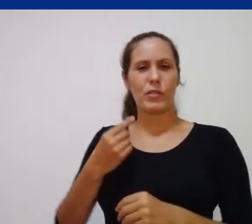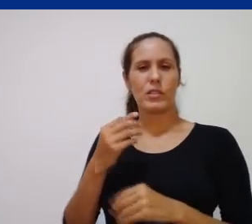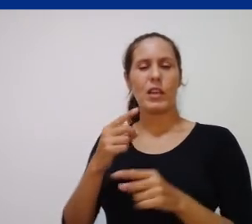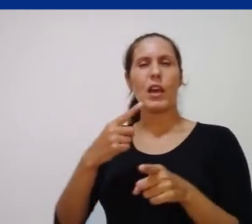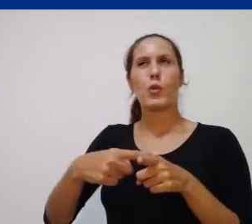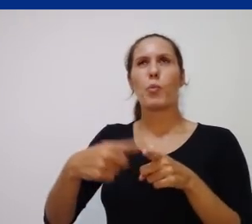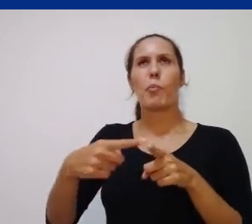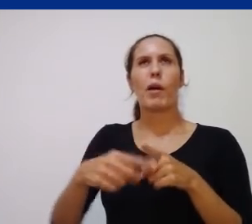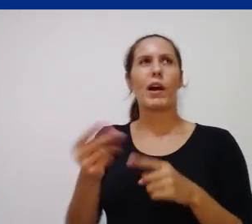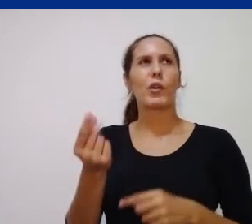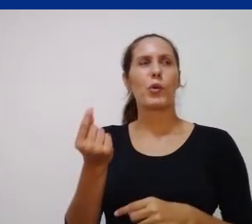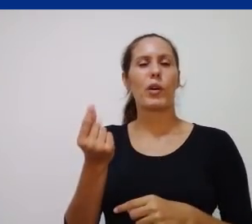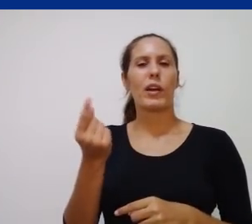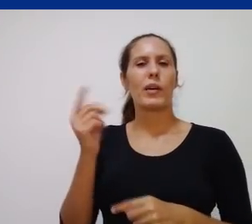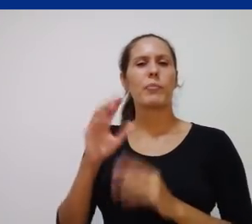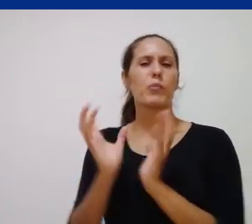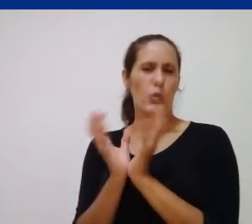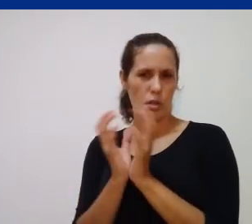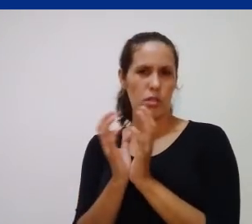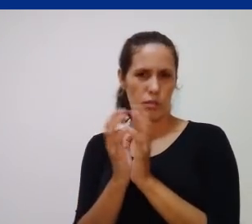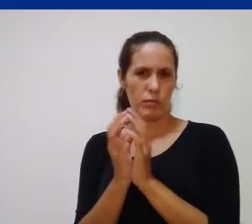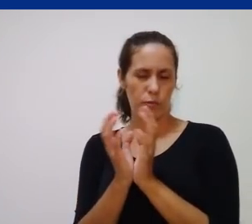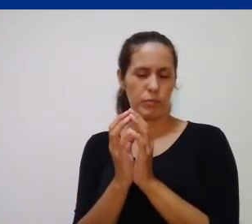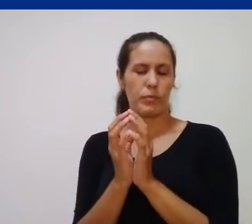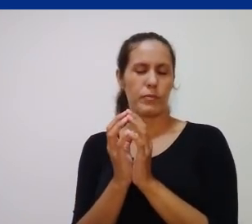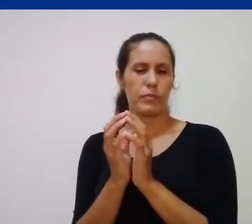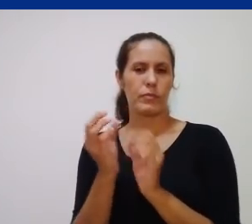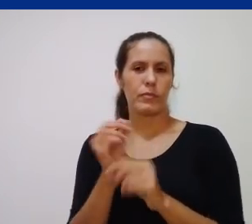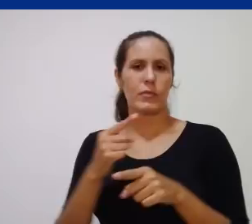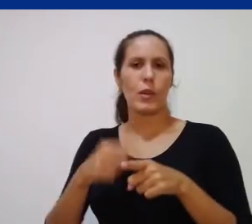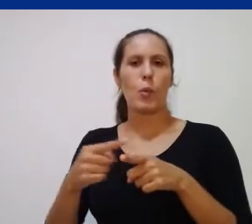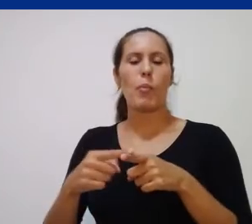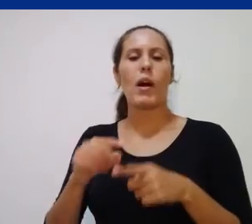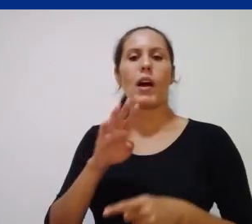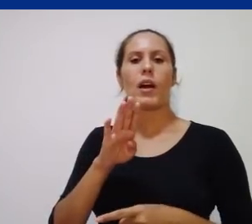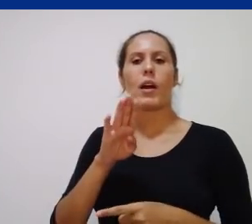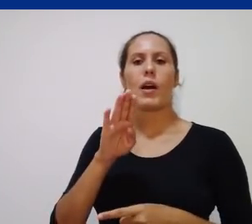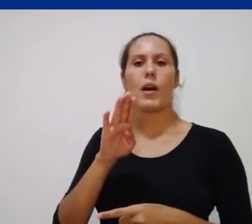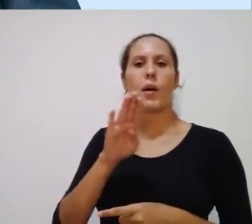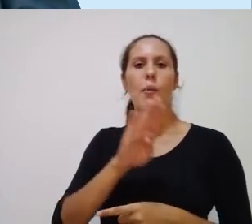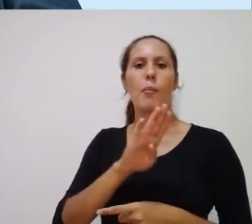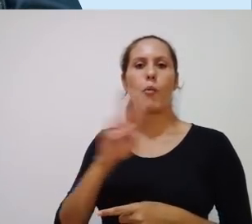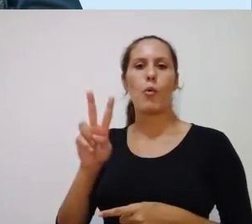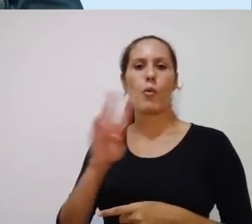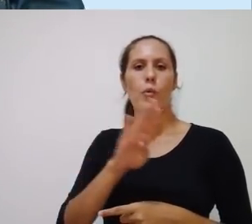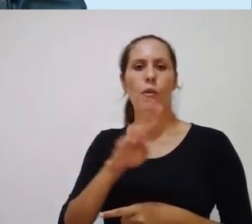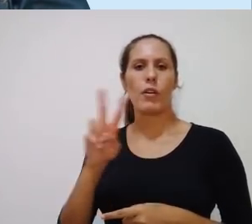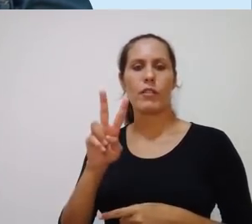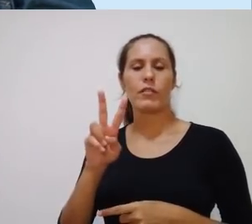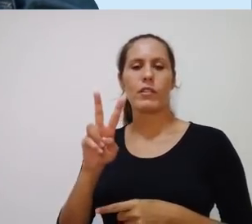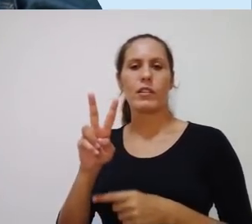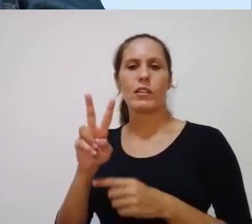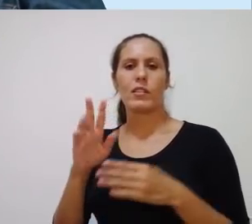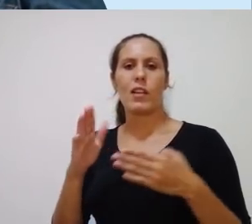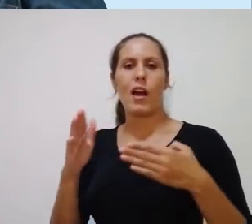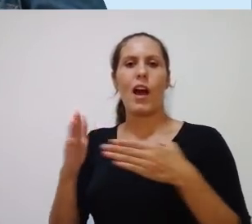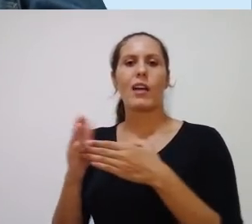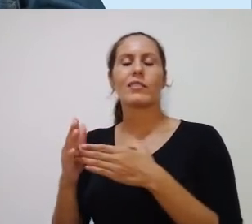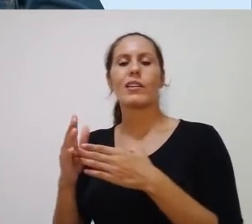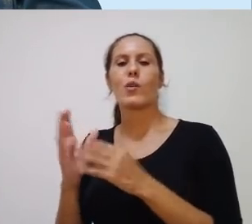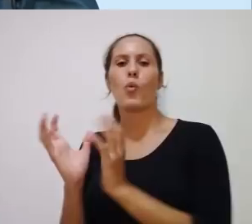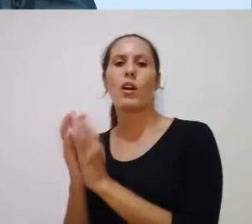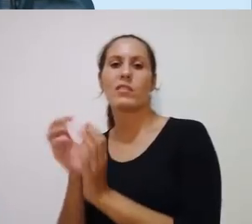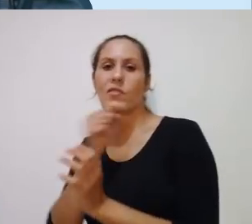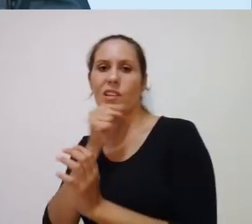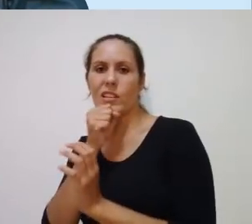bairro, lá no Recife, sim, no bairro da Boa Vista, Guararapes ali, sim, até chegar no bairro do Recife Antigo, você tem ali a